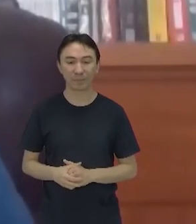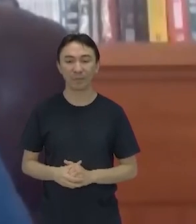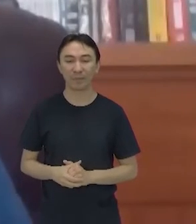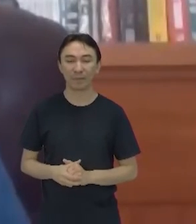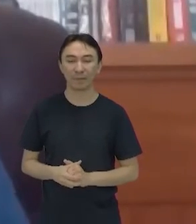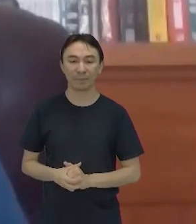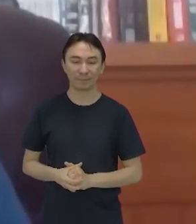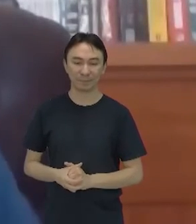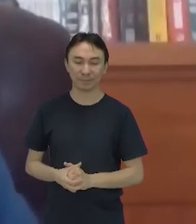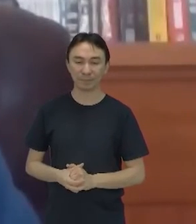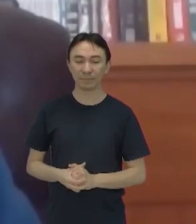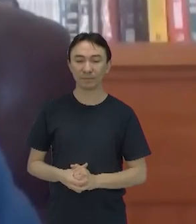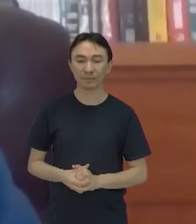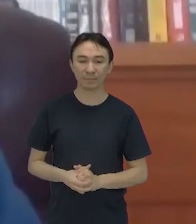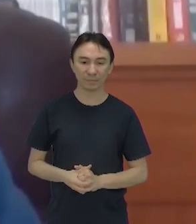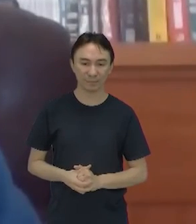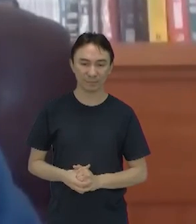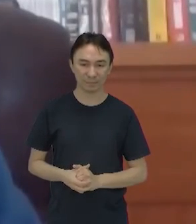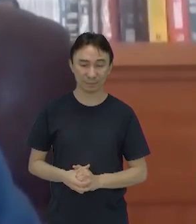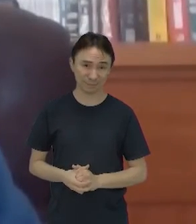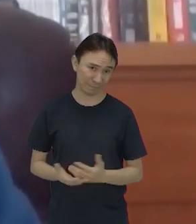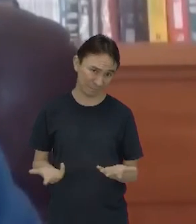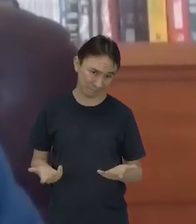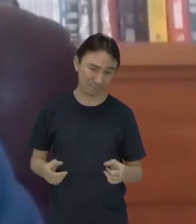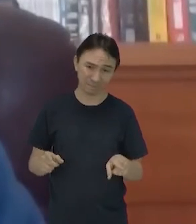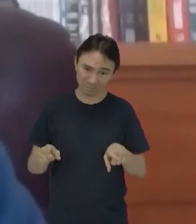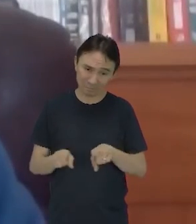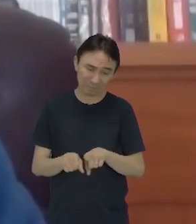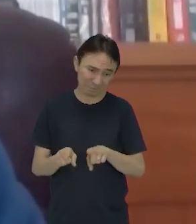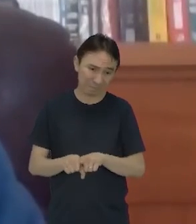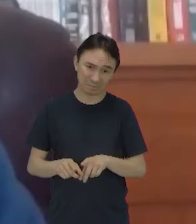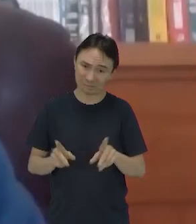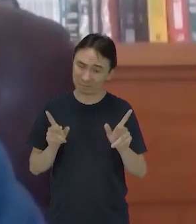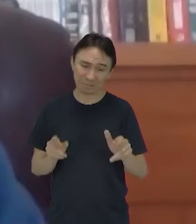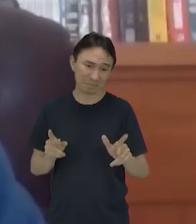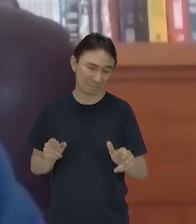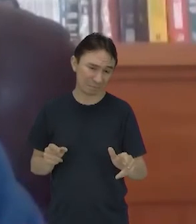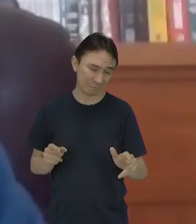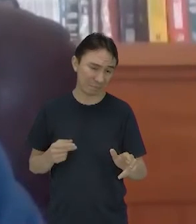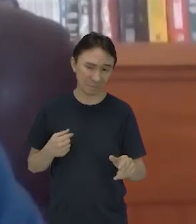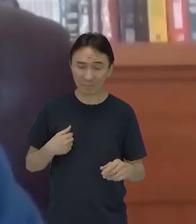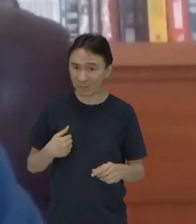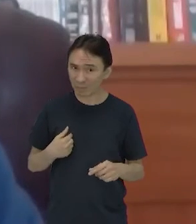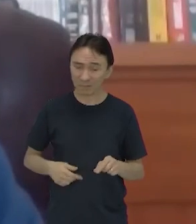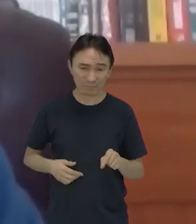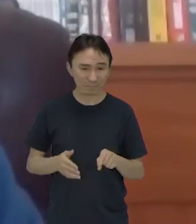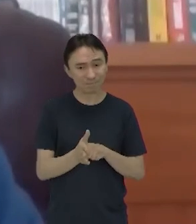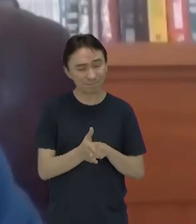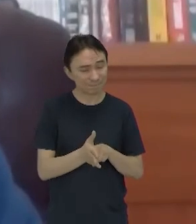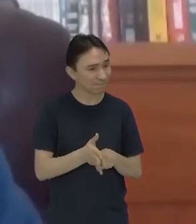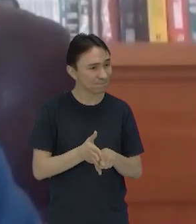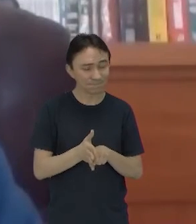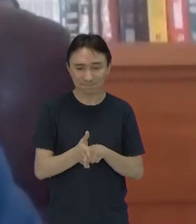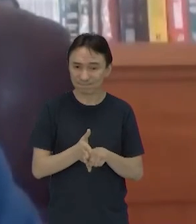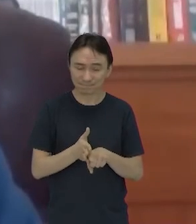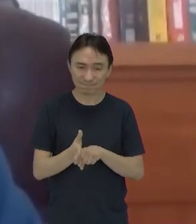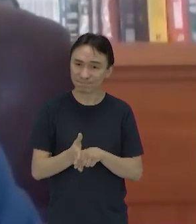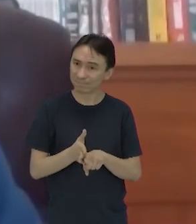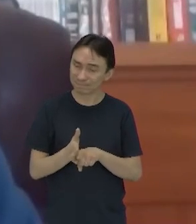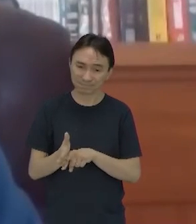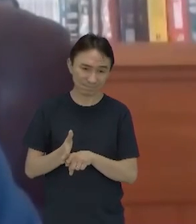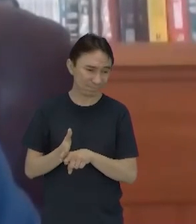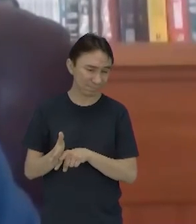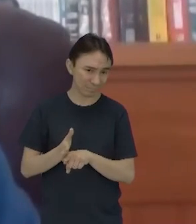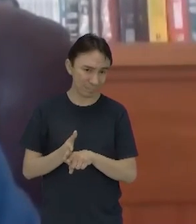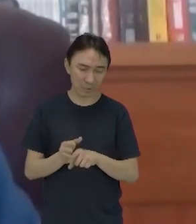did in that time, eu fazia o que todo mundo fazia. I went to the closest library. Eu ia